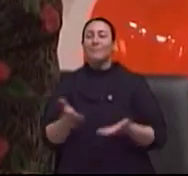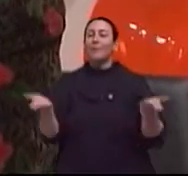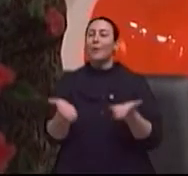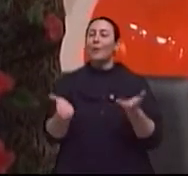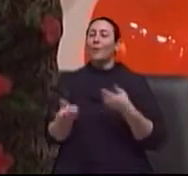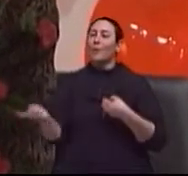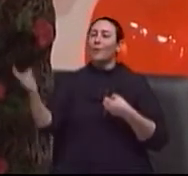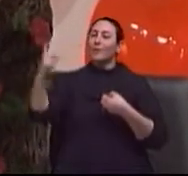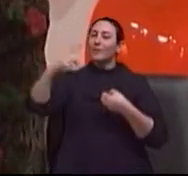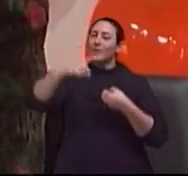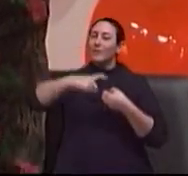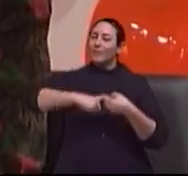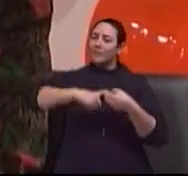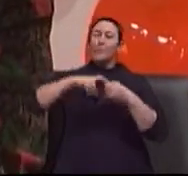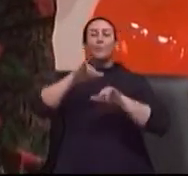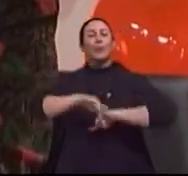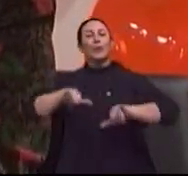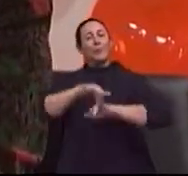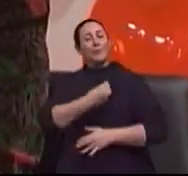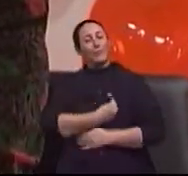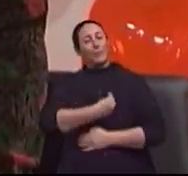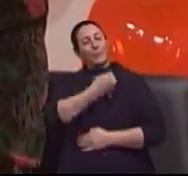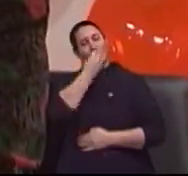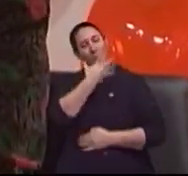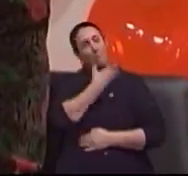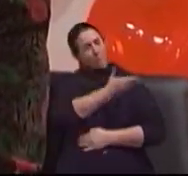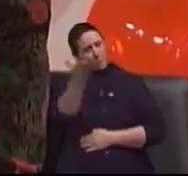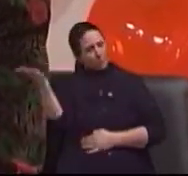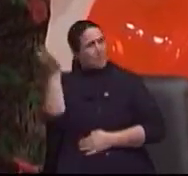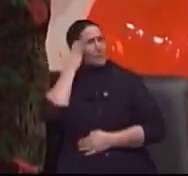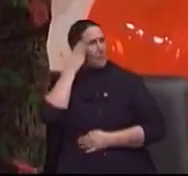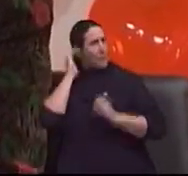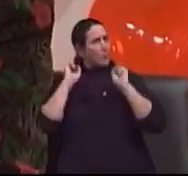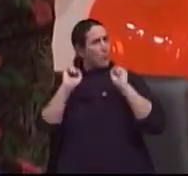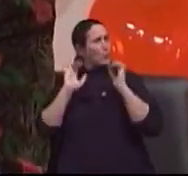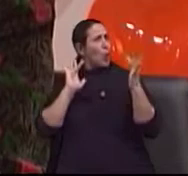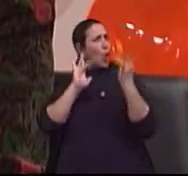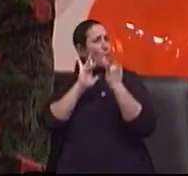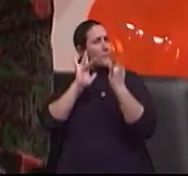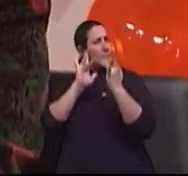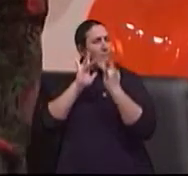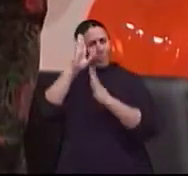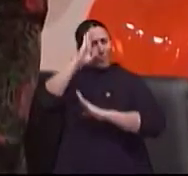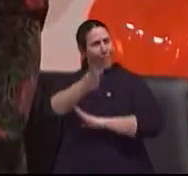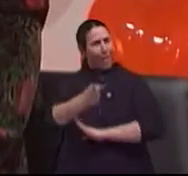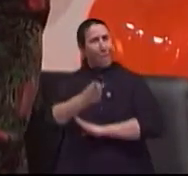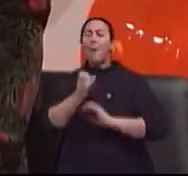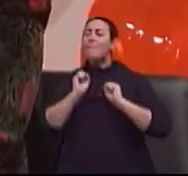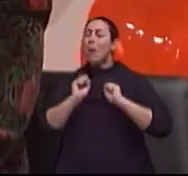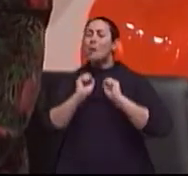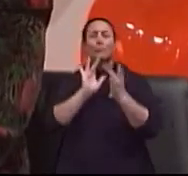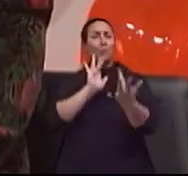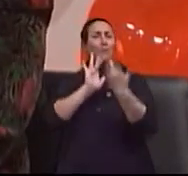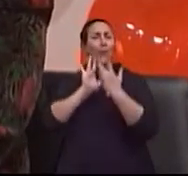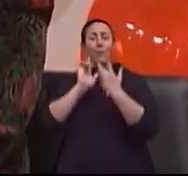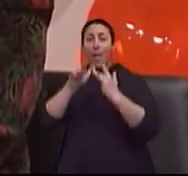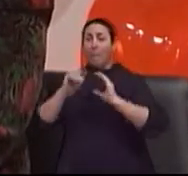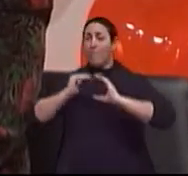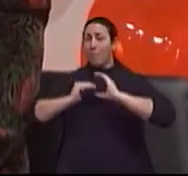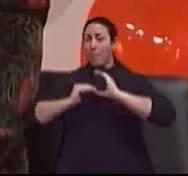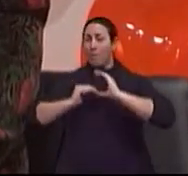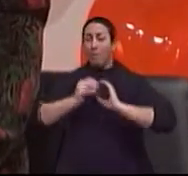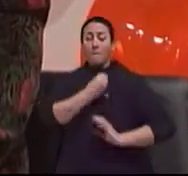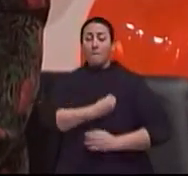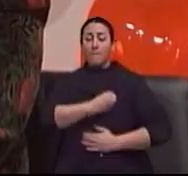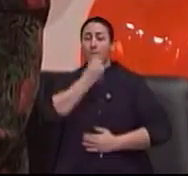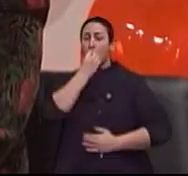Estamos de volta com o nosso Viva Bem e você sabe que pode ter uma conexão direta com a gente através do nosso e-mail